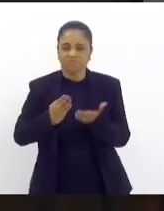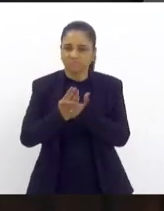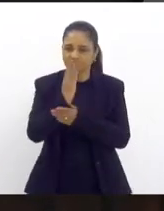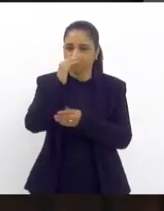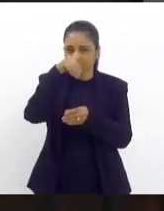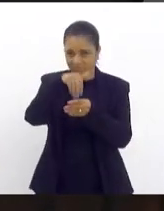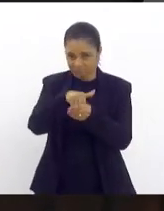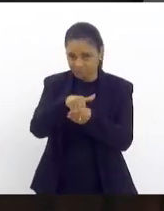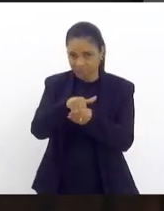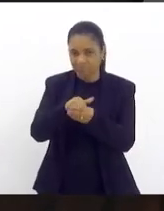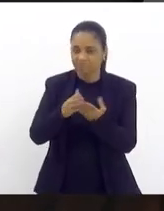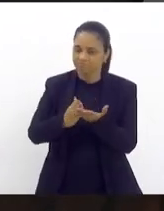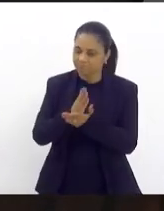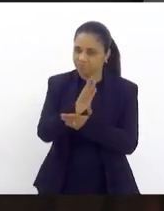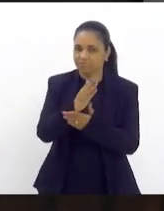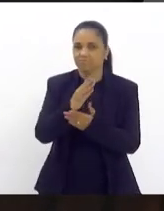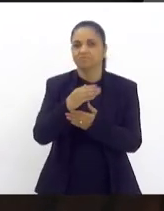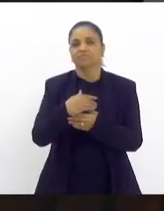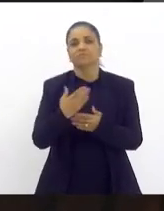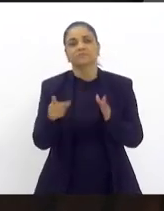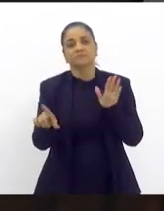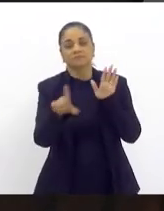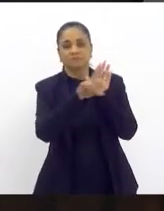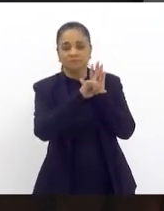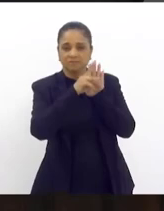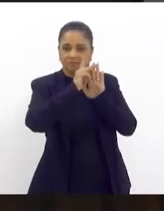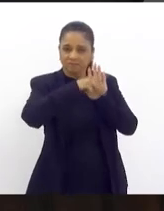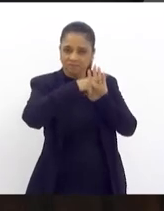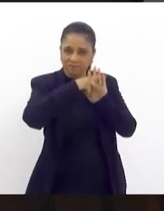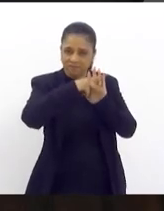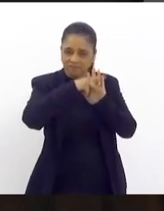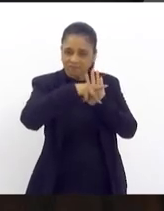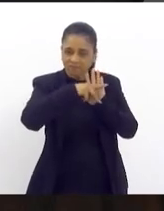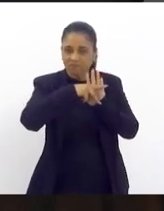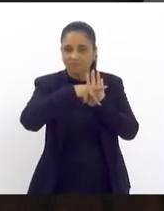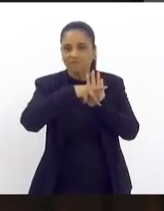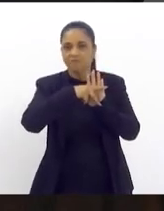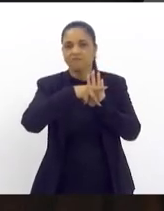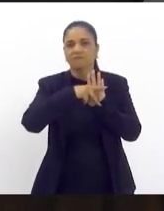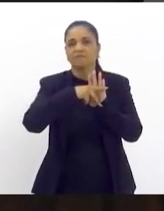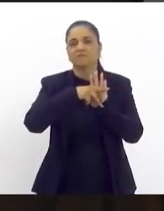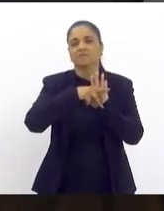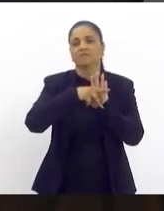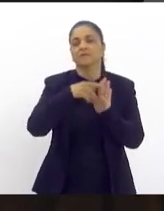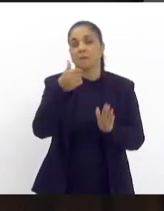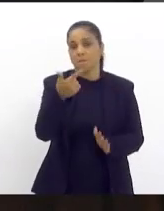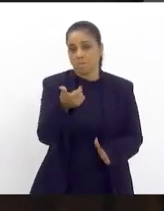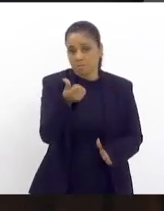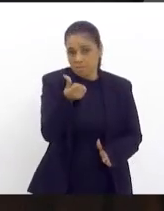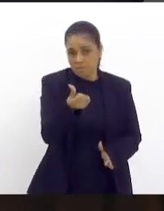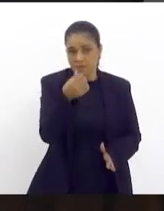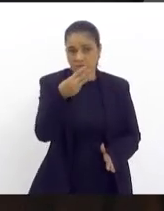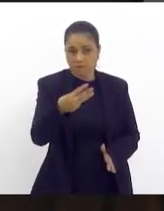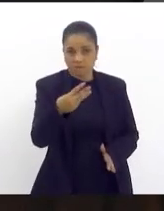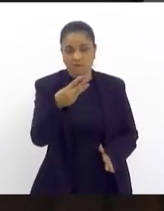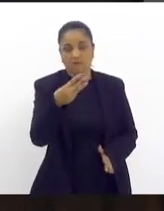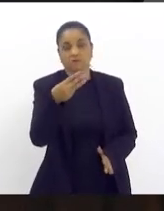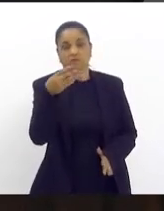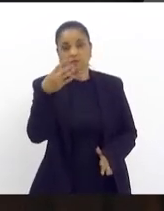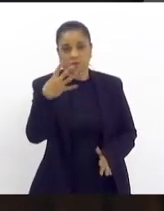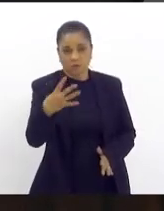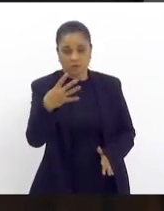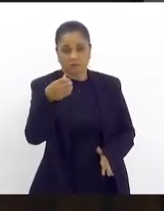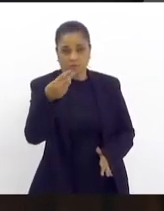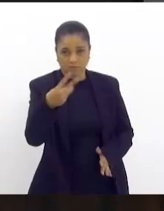como estão, aprovado. Há sobre a mesa requerimento de inclusão na ordem do dia do projeto 6343, de 22,